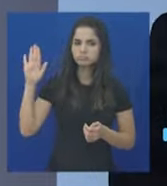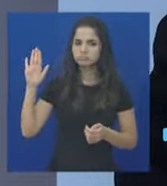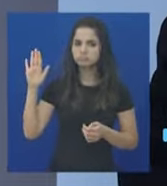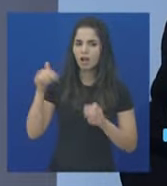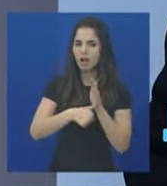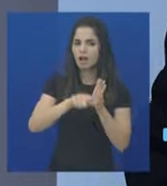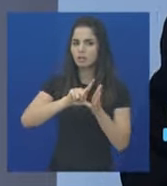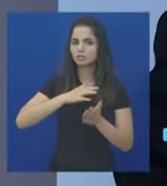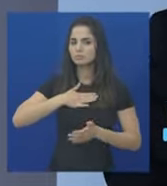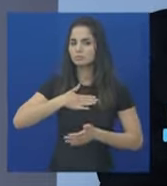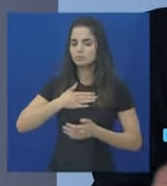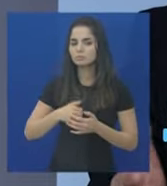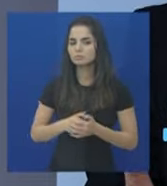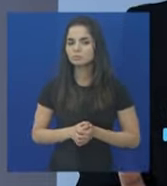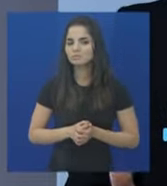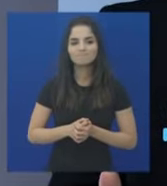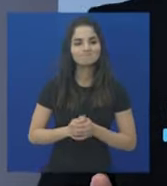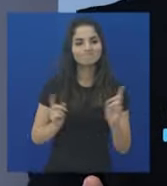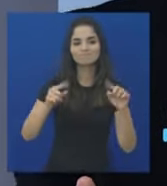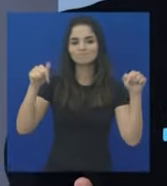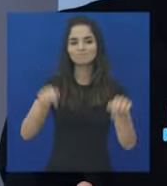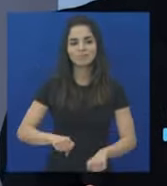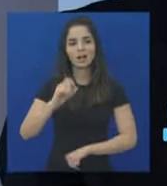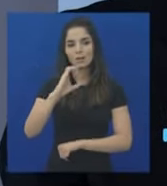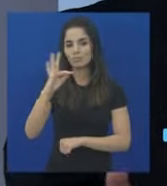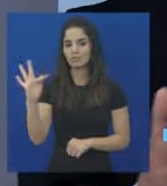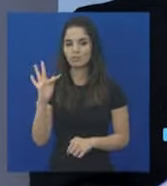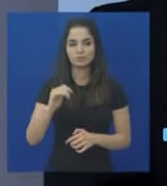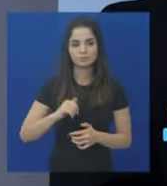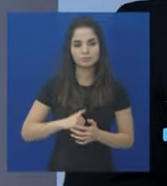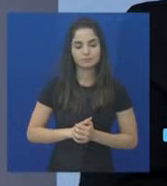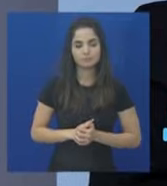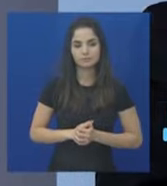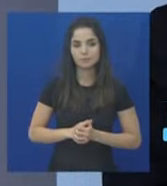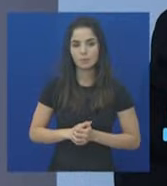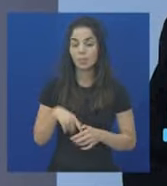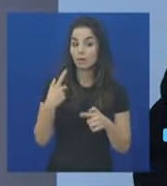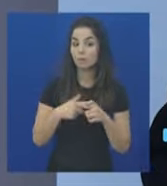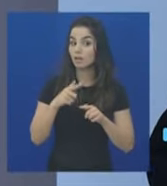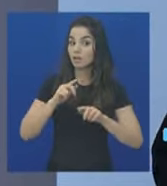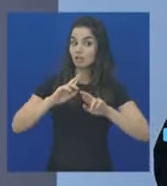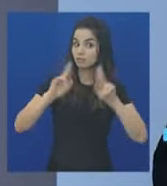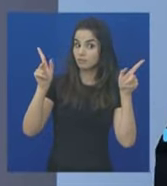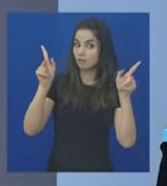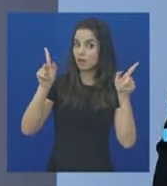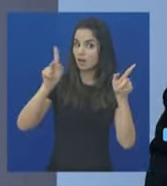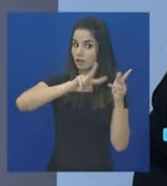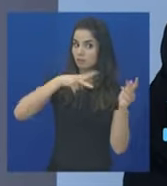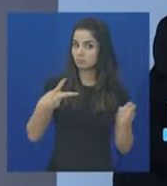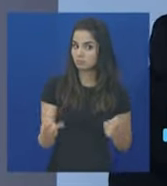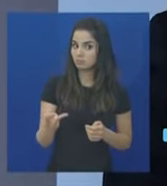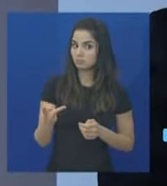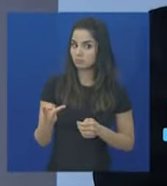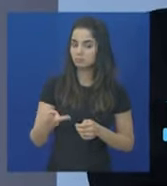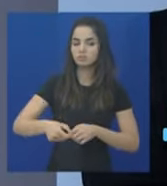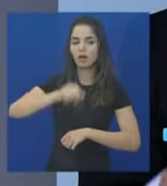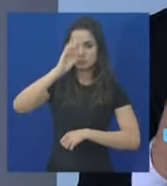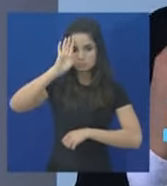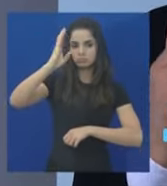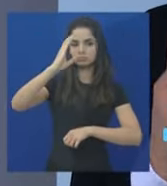antecedeu, nessa época, não estava em Cabo Frio, porque o que aconteceu foi o contrário. Nós priorizamos a saúde,